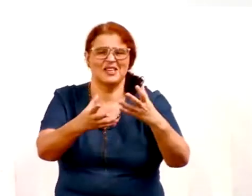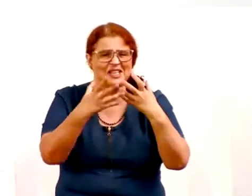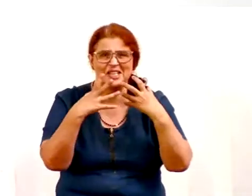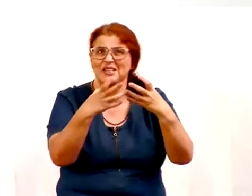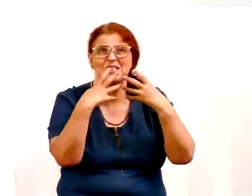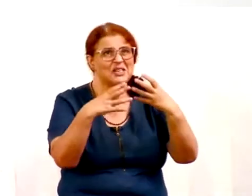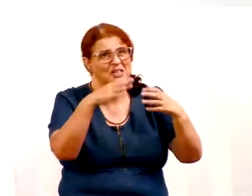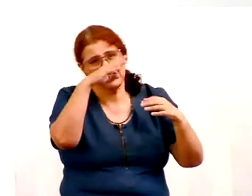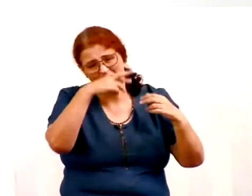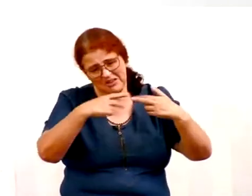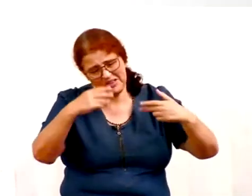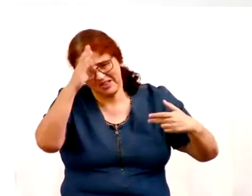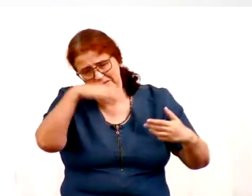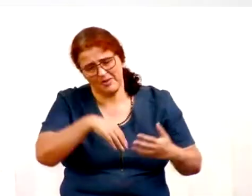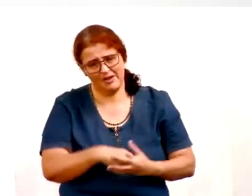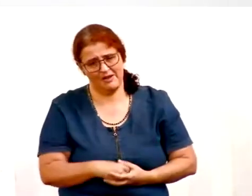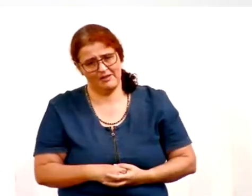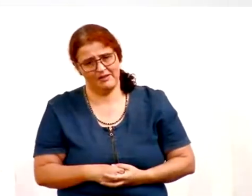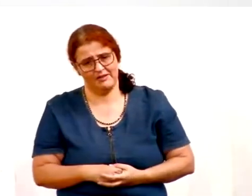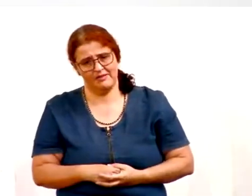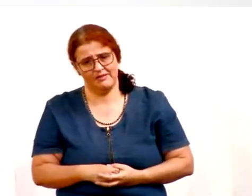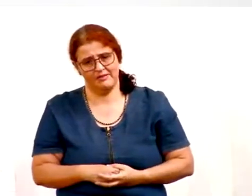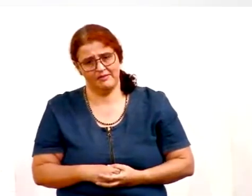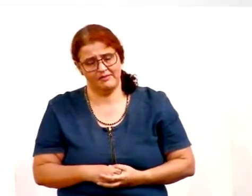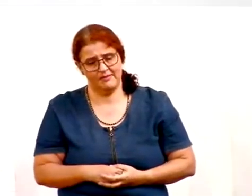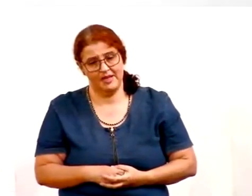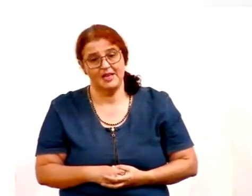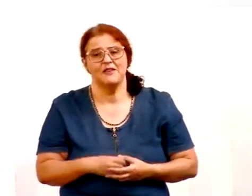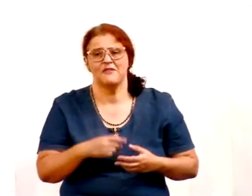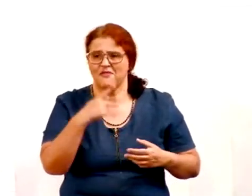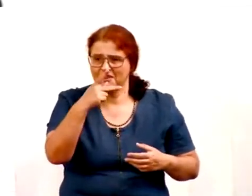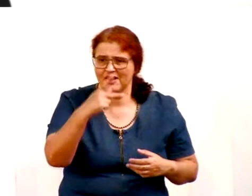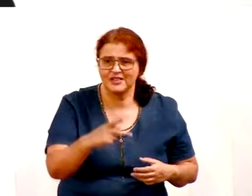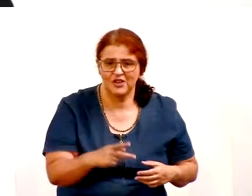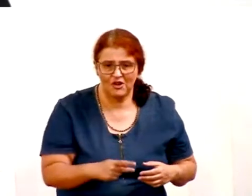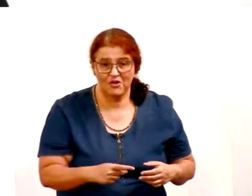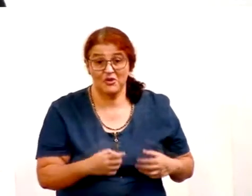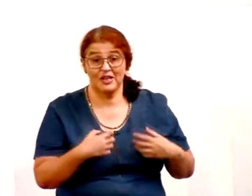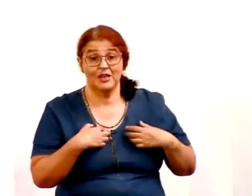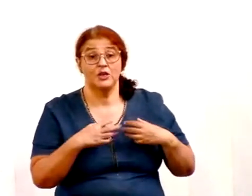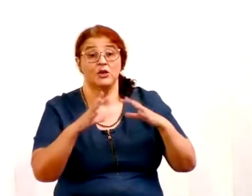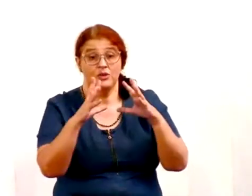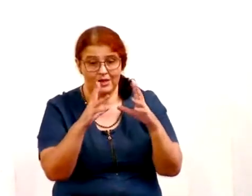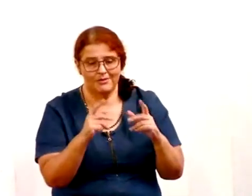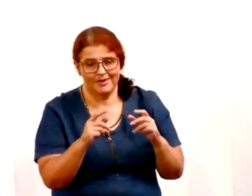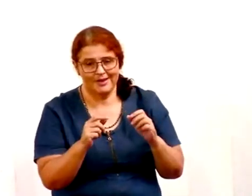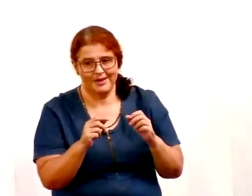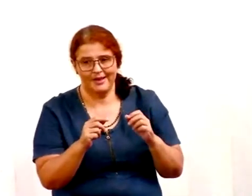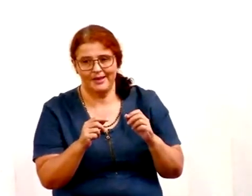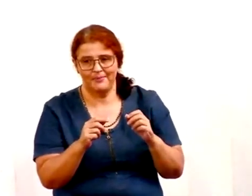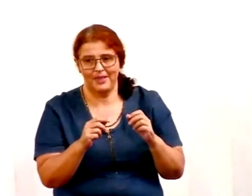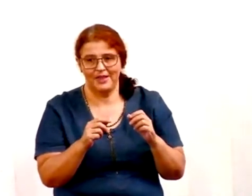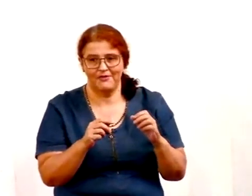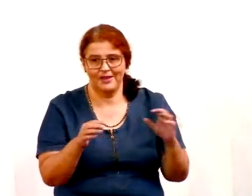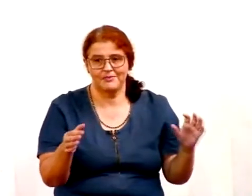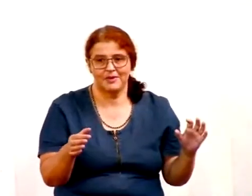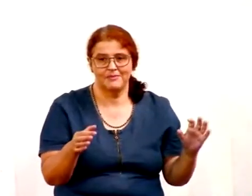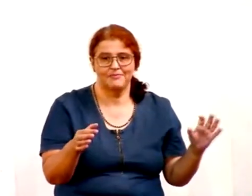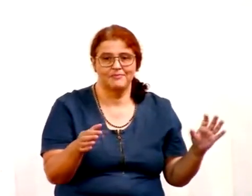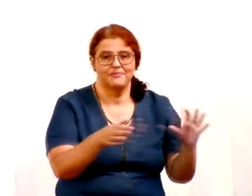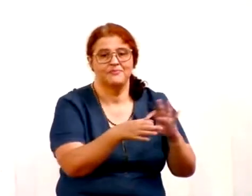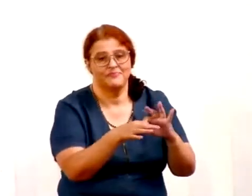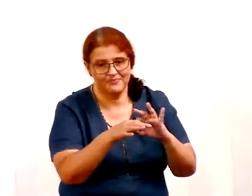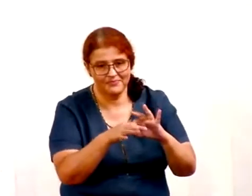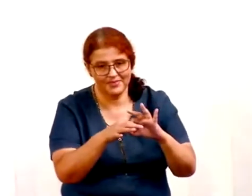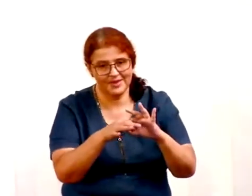extrema ligação entre a cobiça humana e a idolatria. Como a cobiça sendo